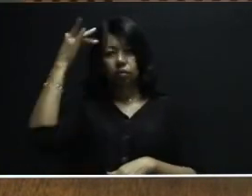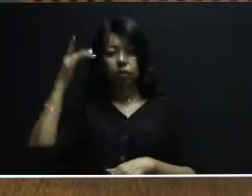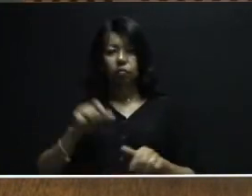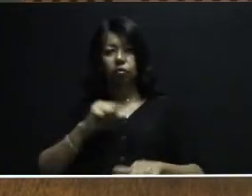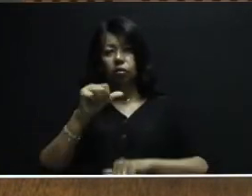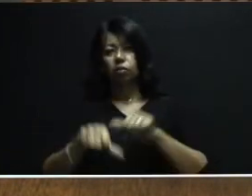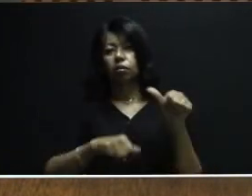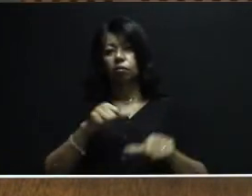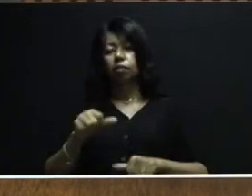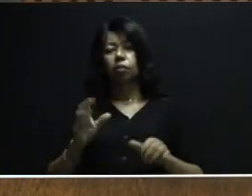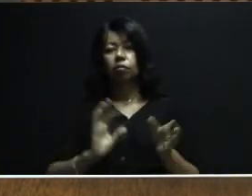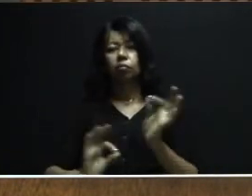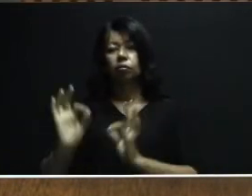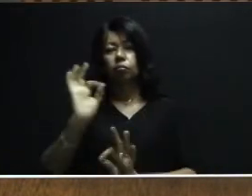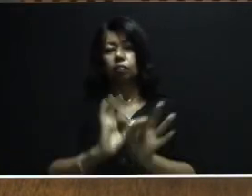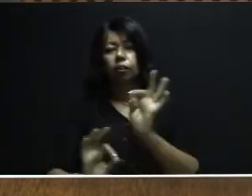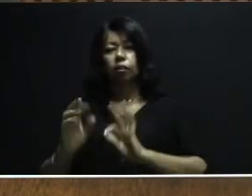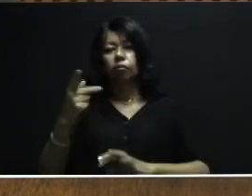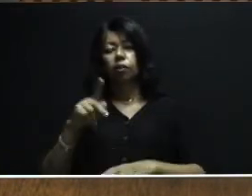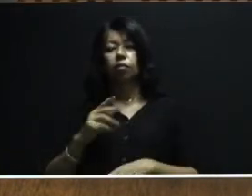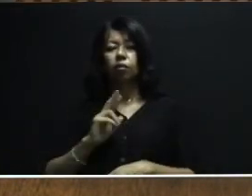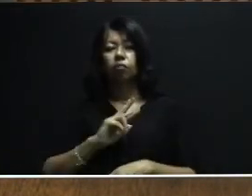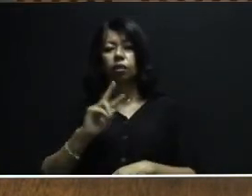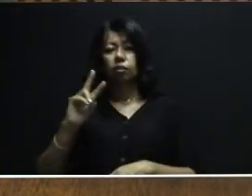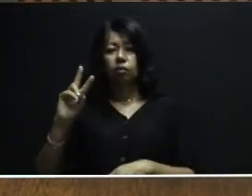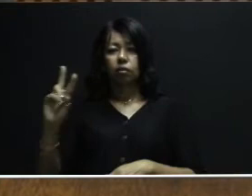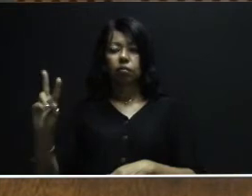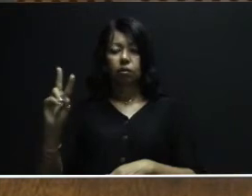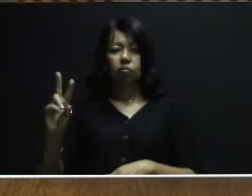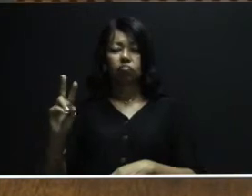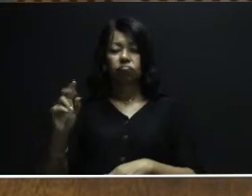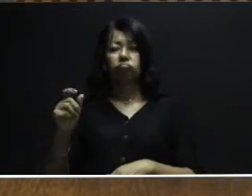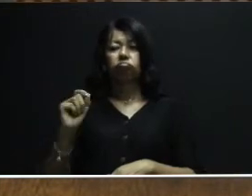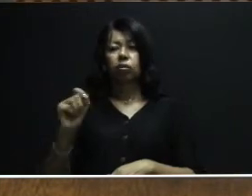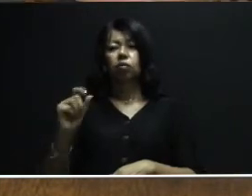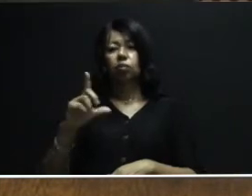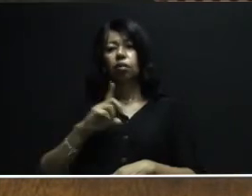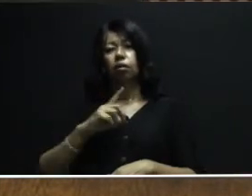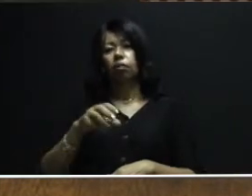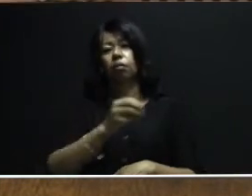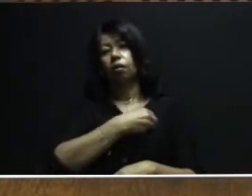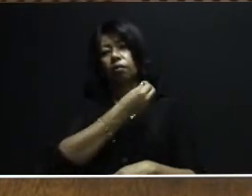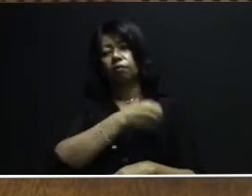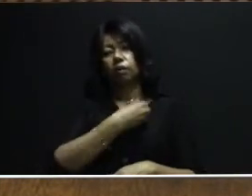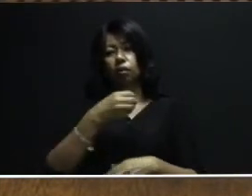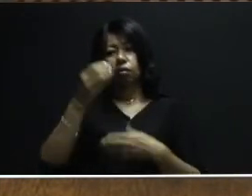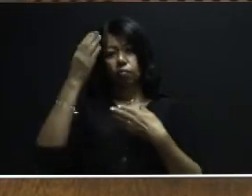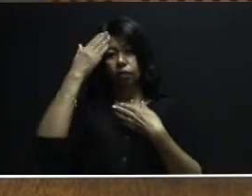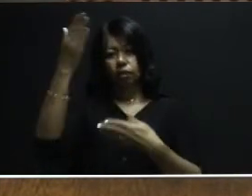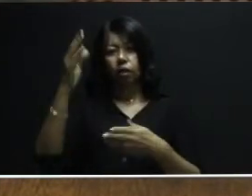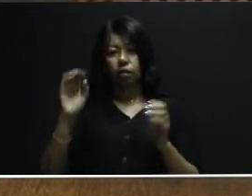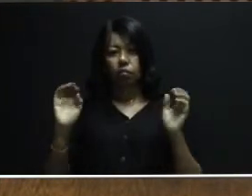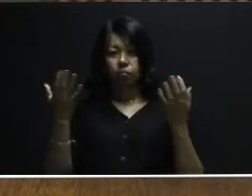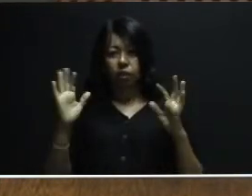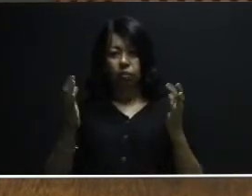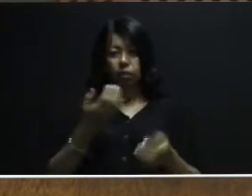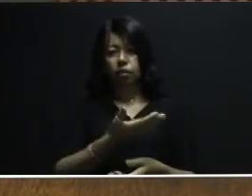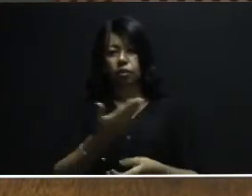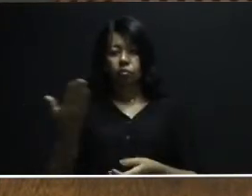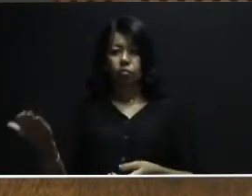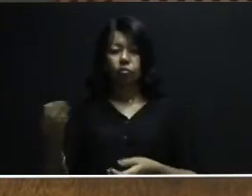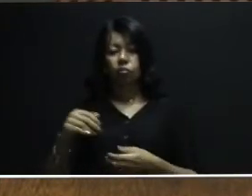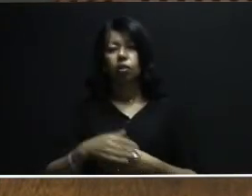e nos preparando para estar enfrentando plenamente as atividades da vida. Muito obrigado e parabéns a todos. Por tudo